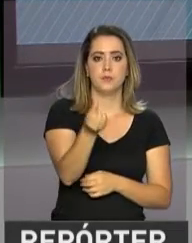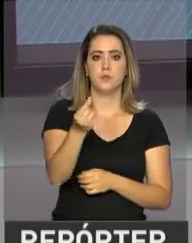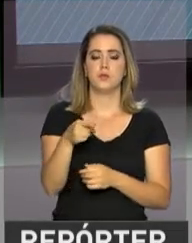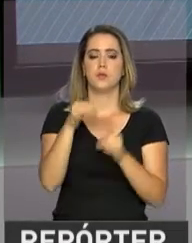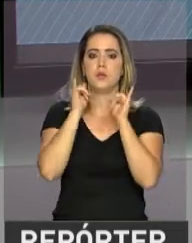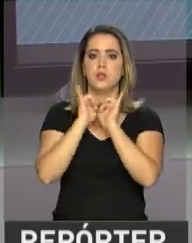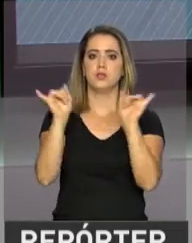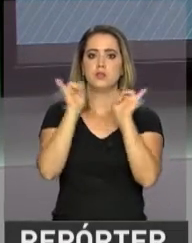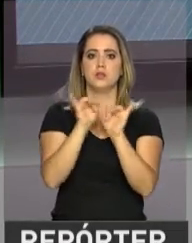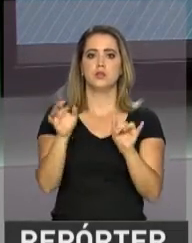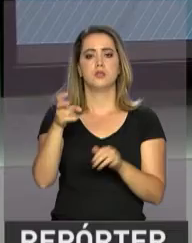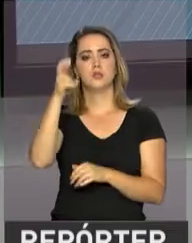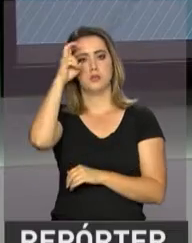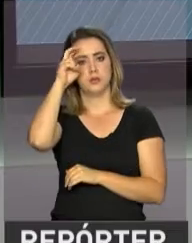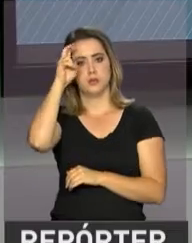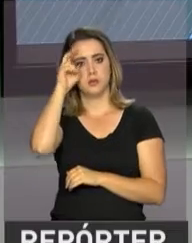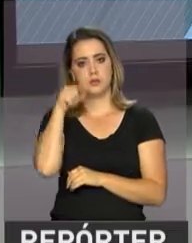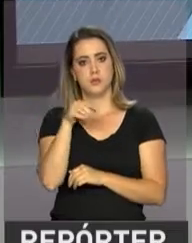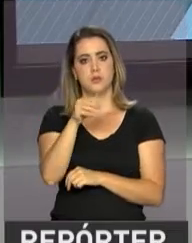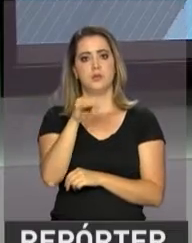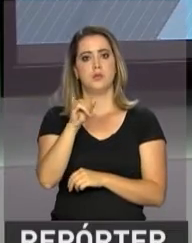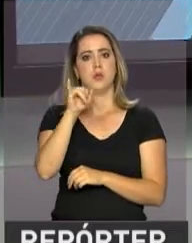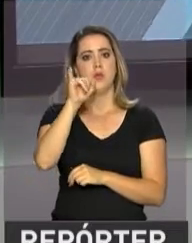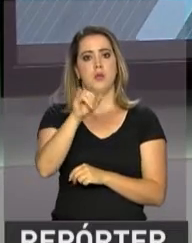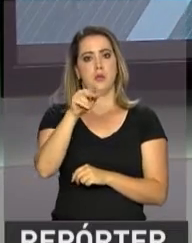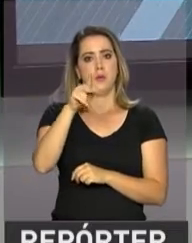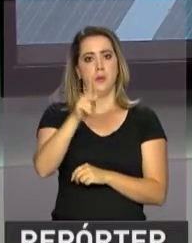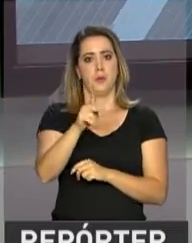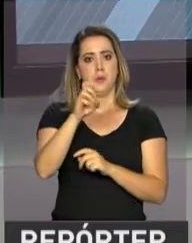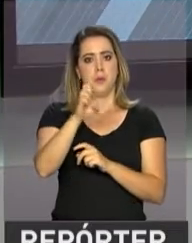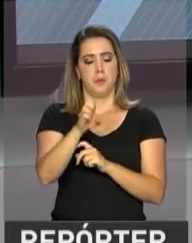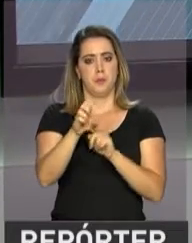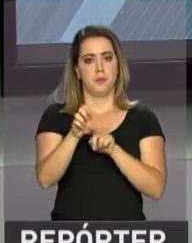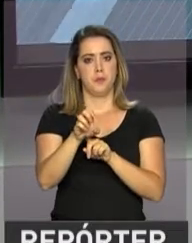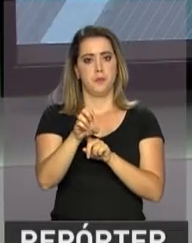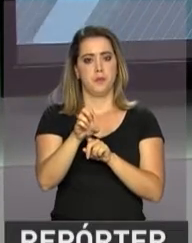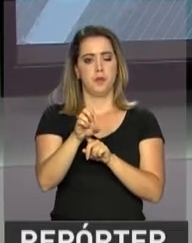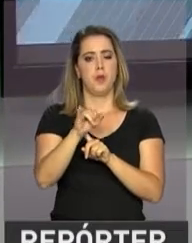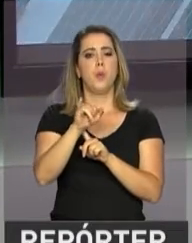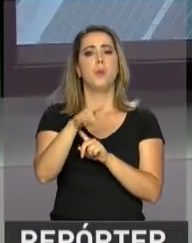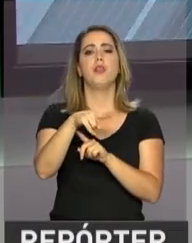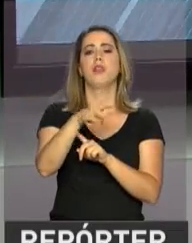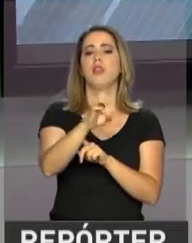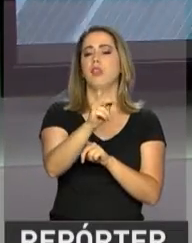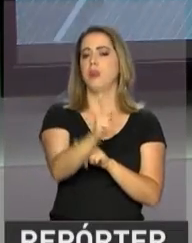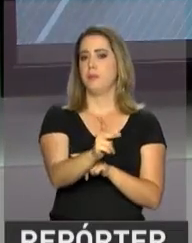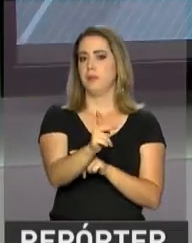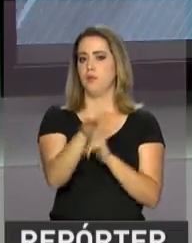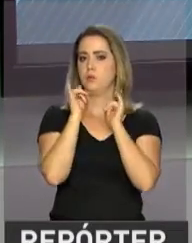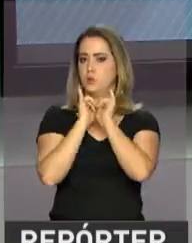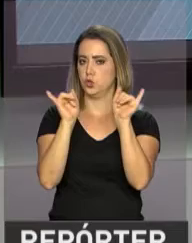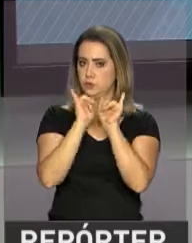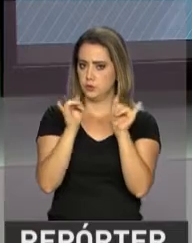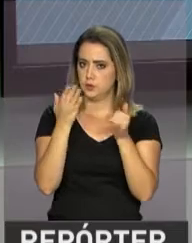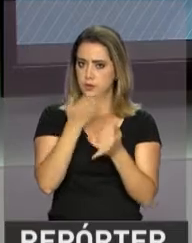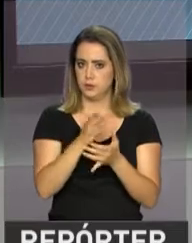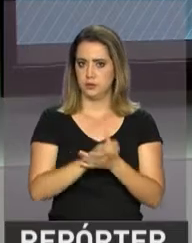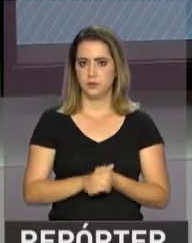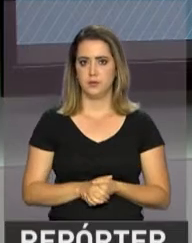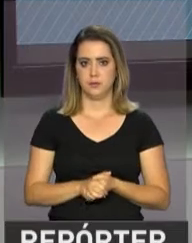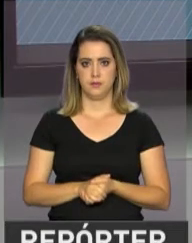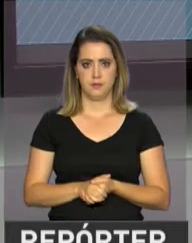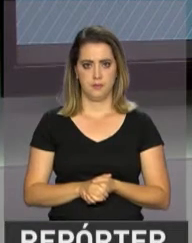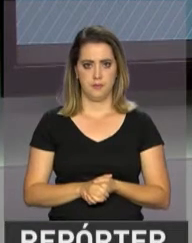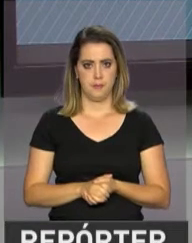foram divulgados nesta quinta-feira pelo instituto nacional de estudos e pesquisas educacionais anísio teixeira